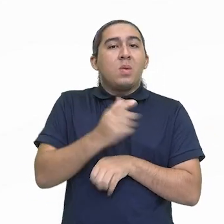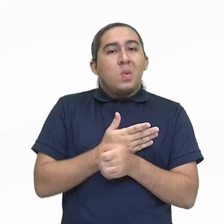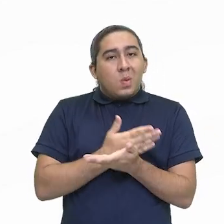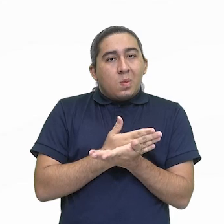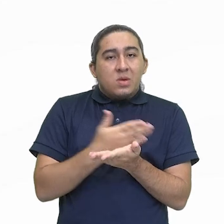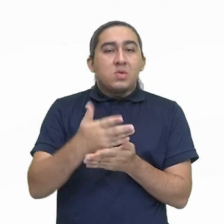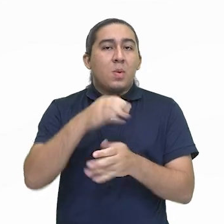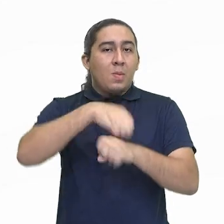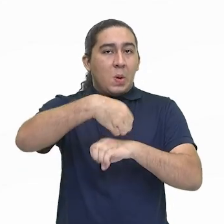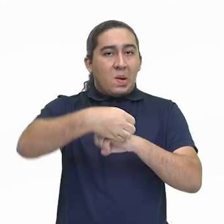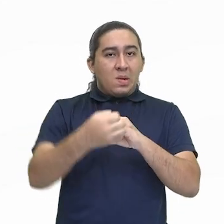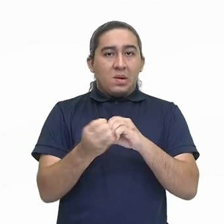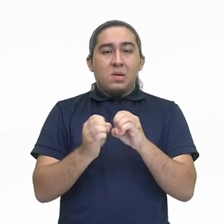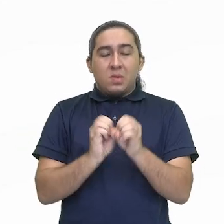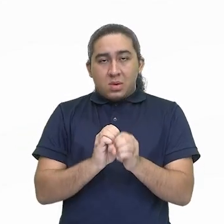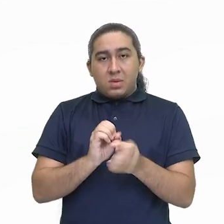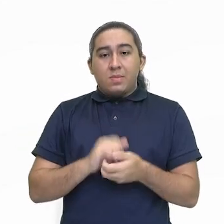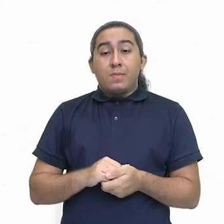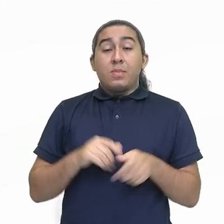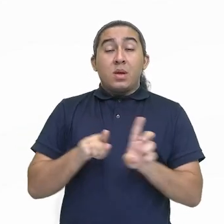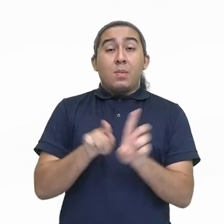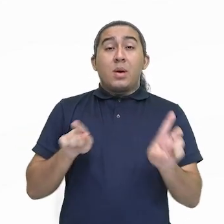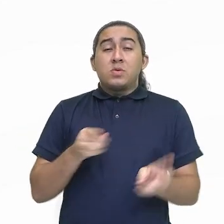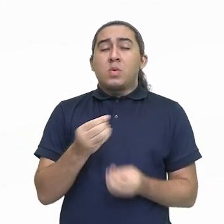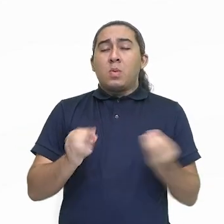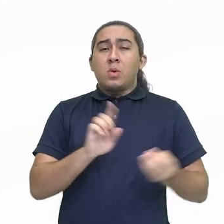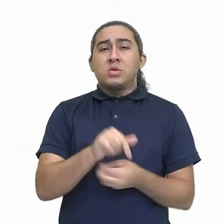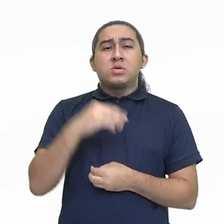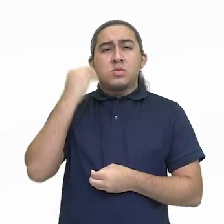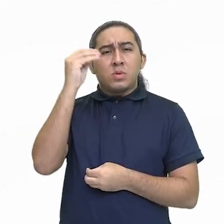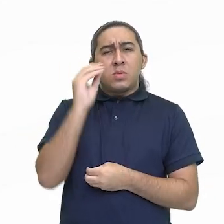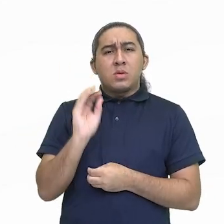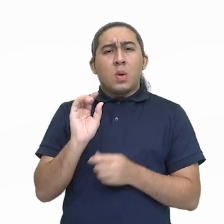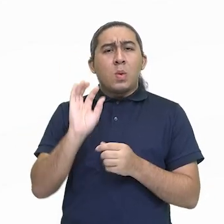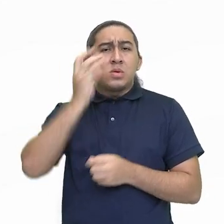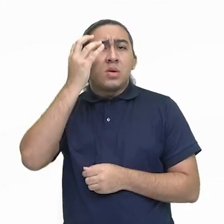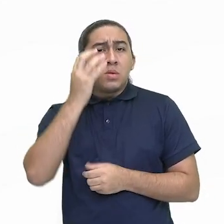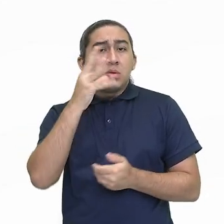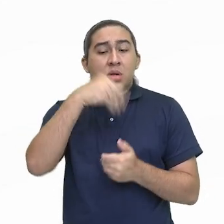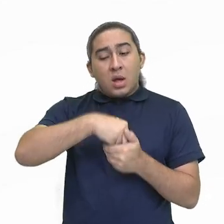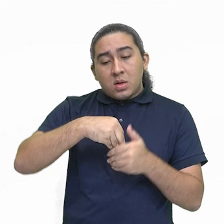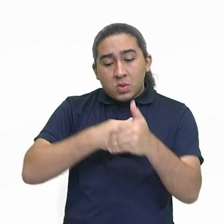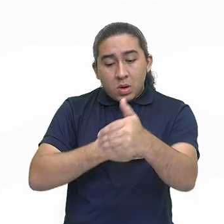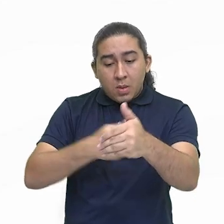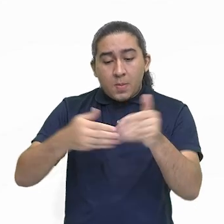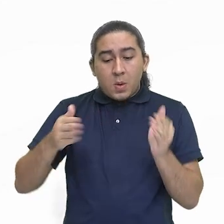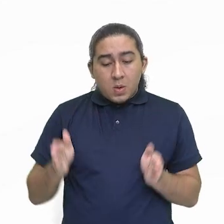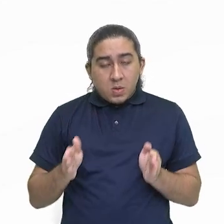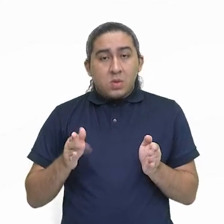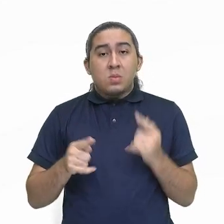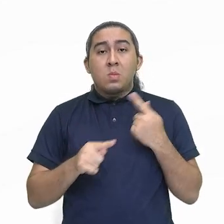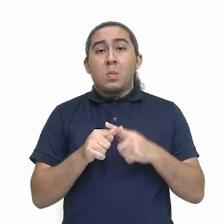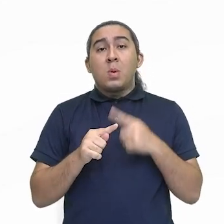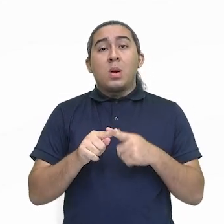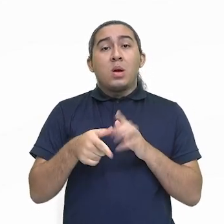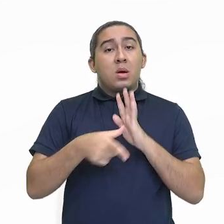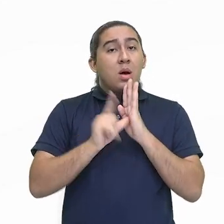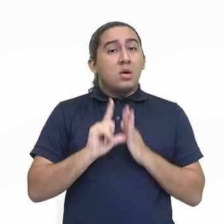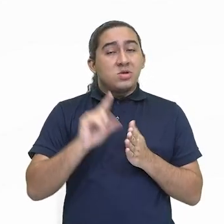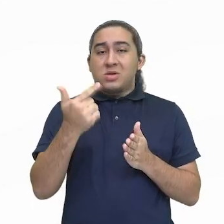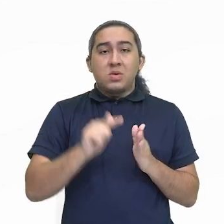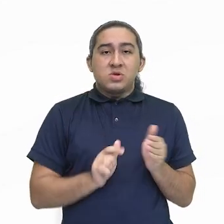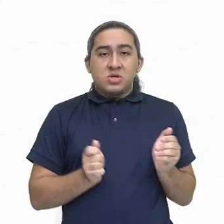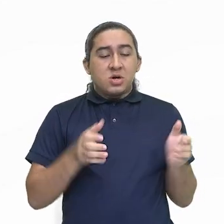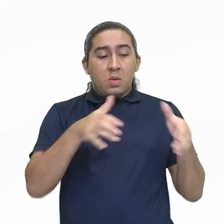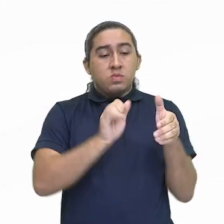moléculas orgânicas. Mas como eles fizeram esse experimento, professora, dentro do laboratório, já que lá não tinha vulcão,